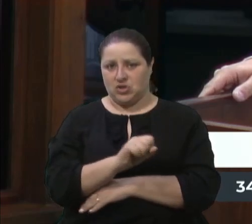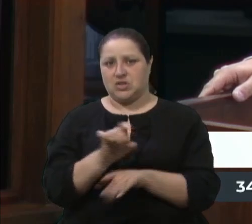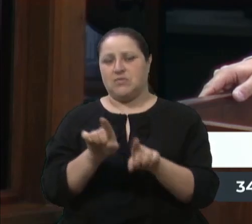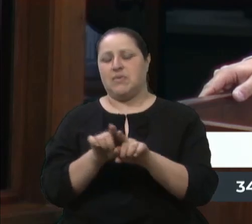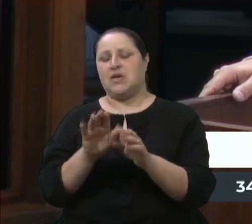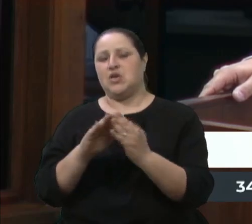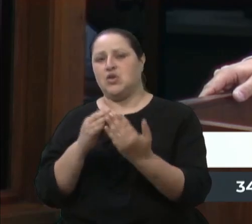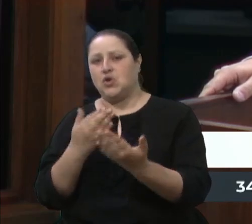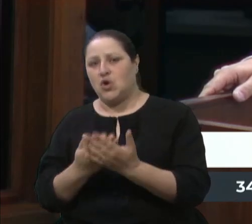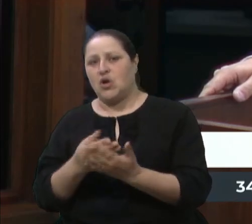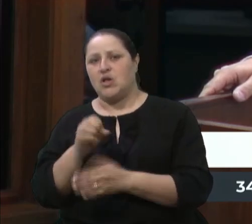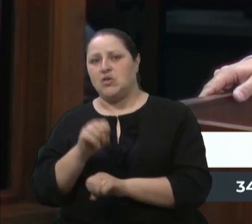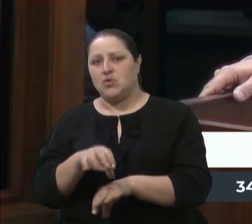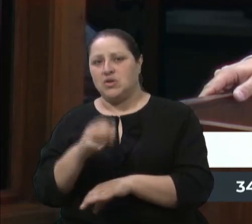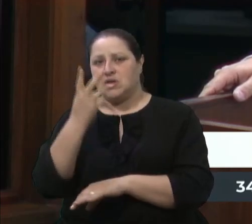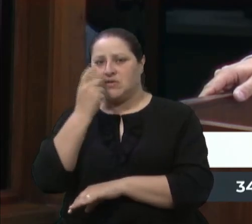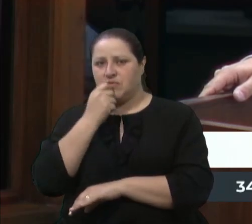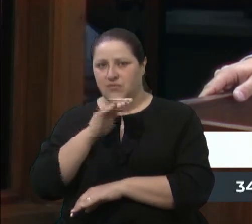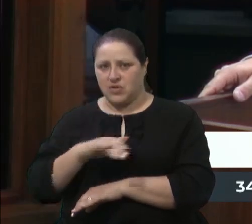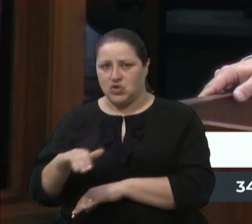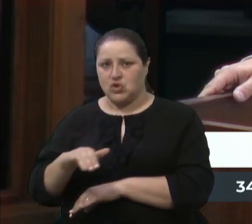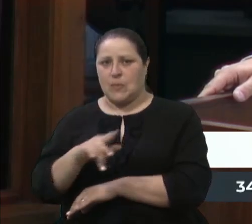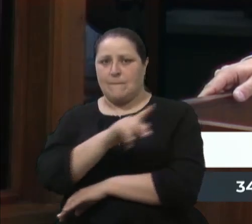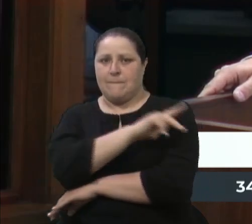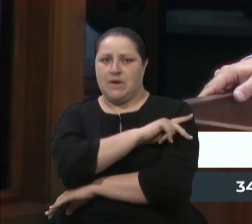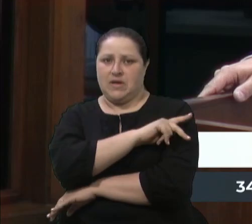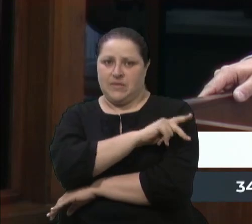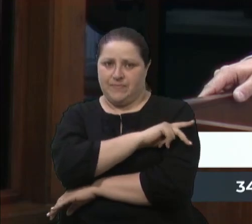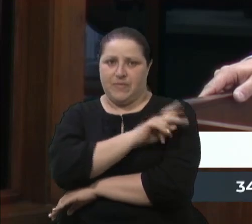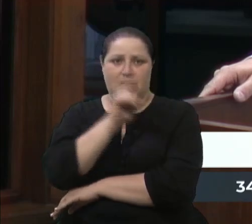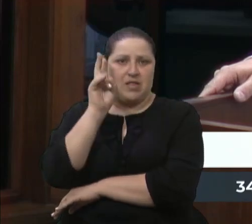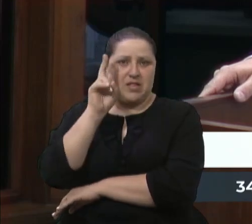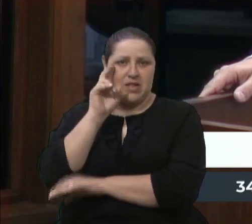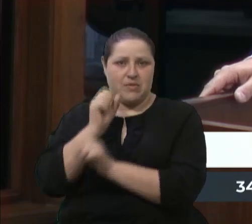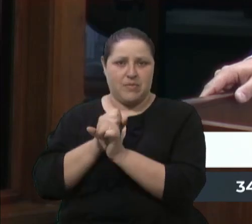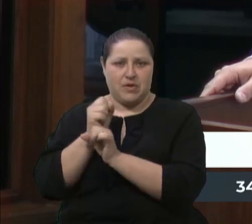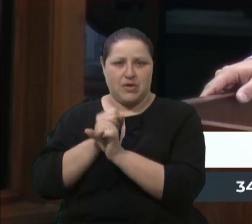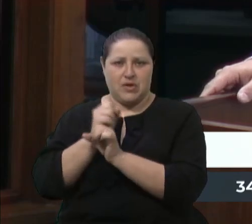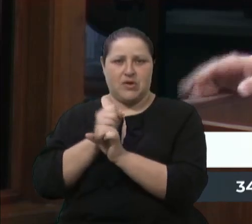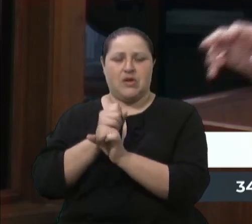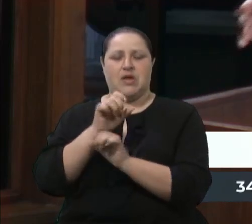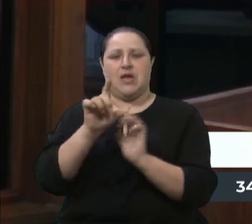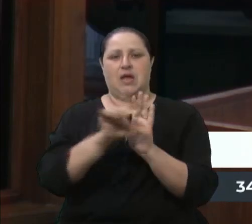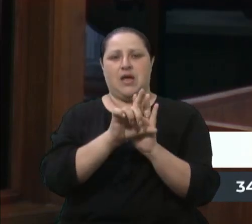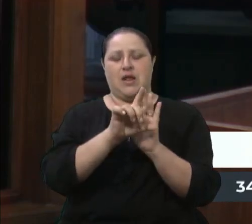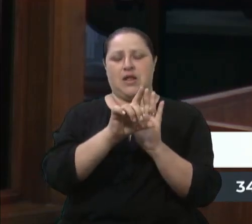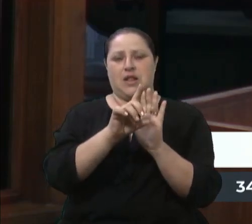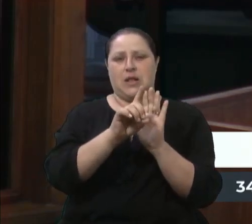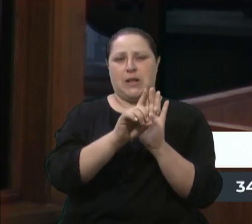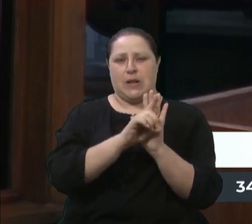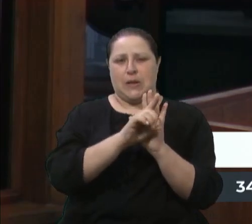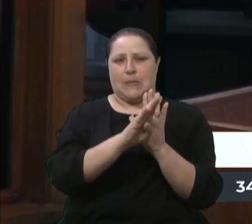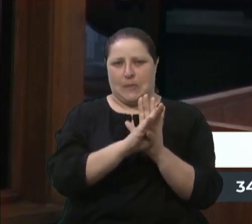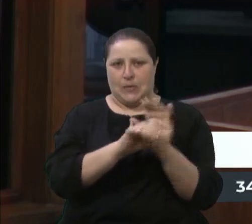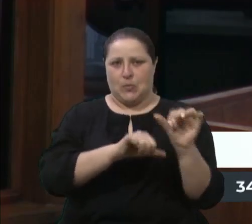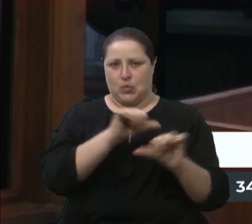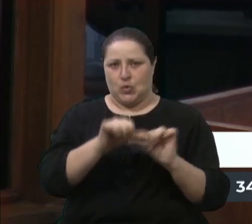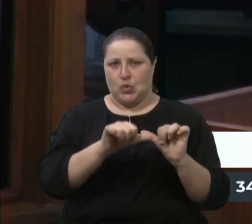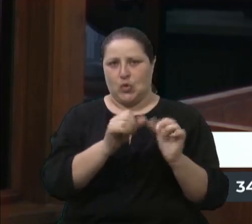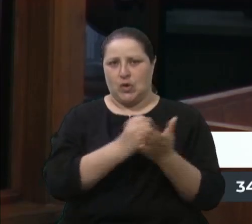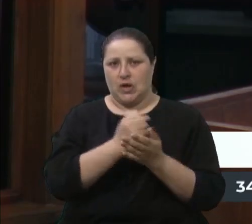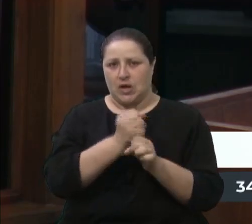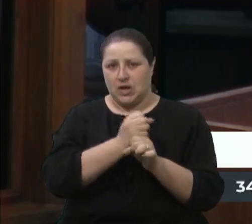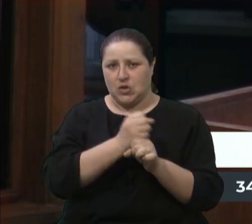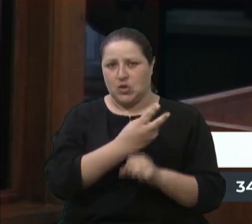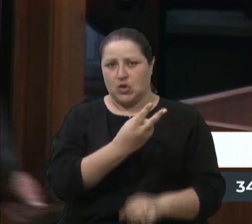infantil, a pré-escola. Lembrando que desde 2009, a LDB mudou e se deu a obrigatoriedade,